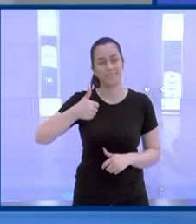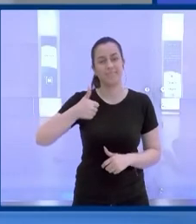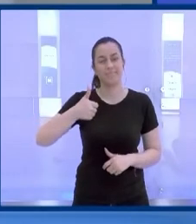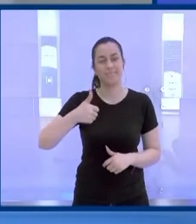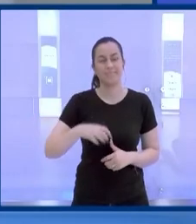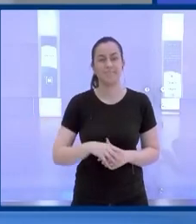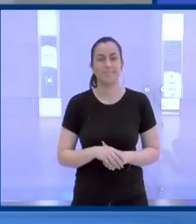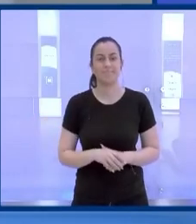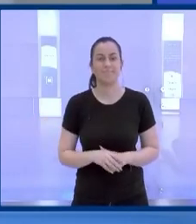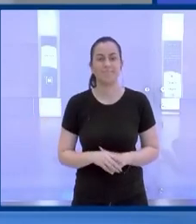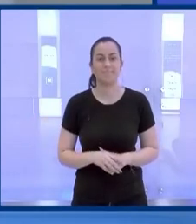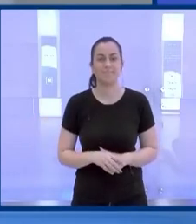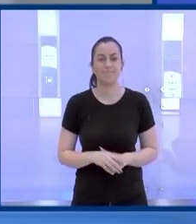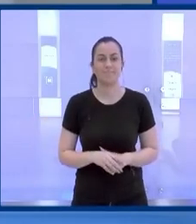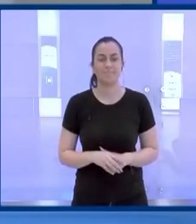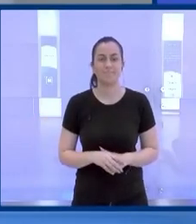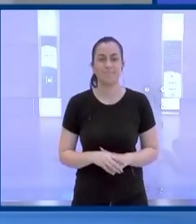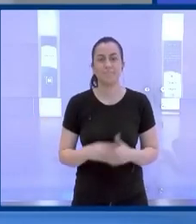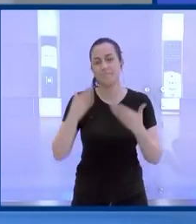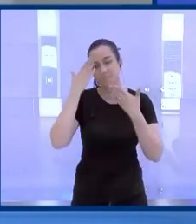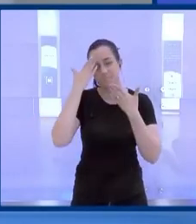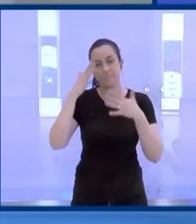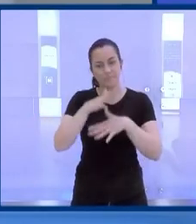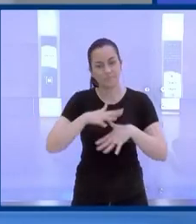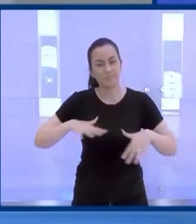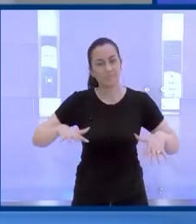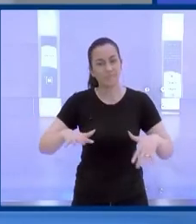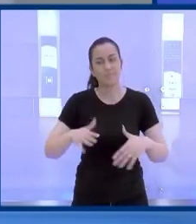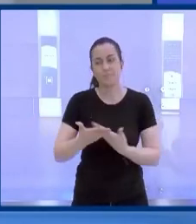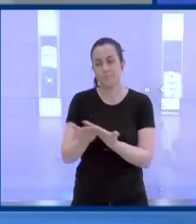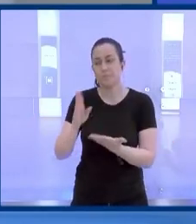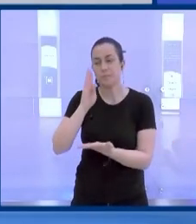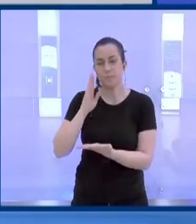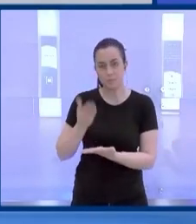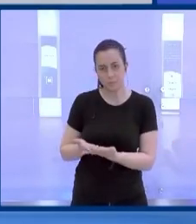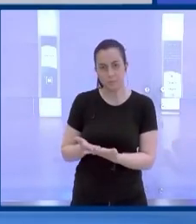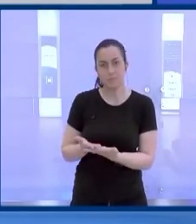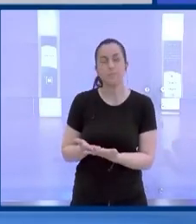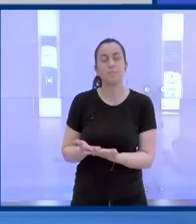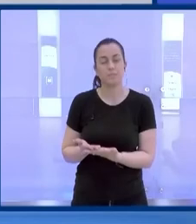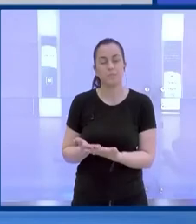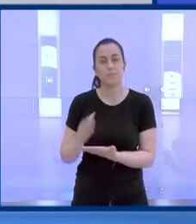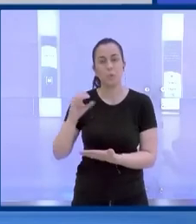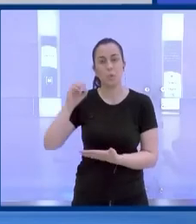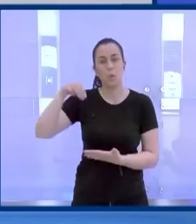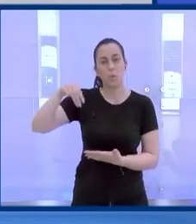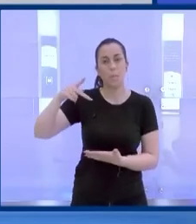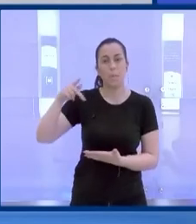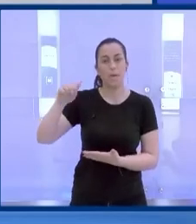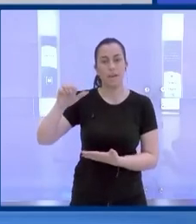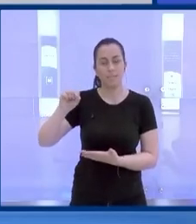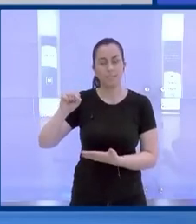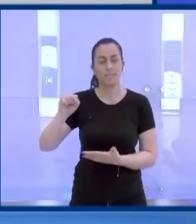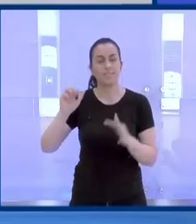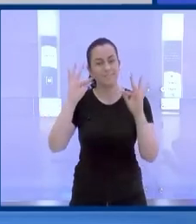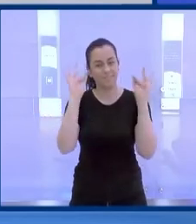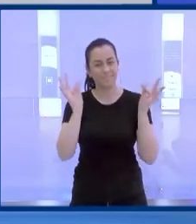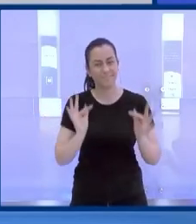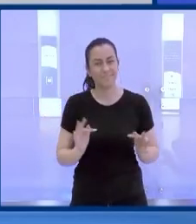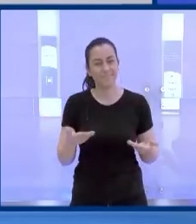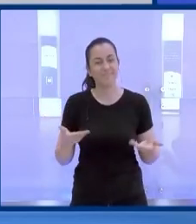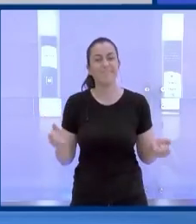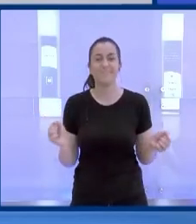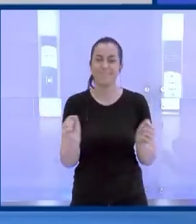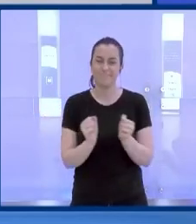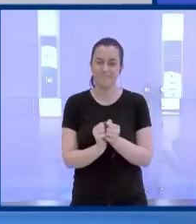pela controladora agora privada. Então, obrigado à Compass pela confiança no Estado do Rio Grande do Sul. Quero dizer a vocês que estou muito feliz